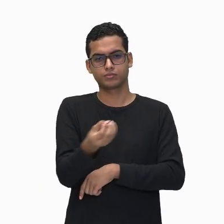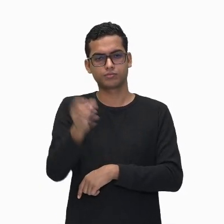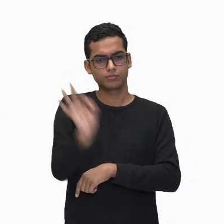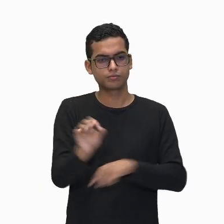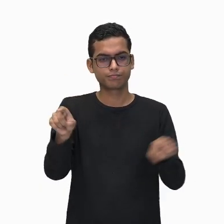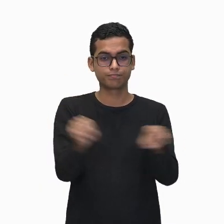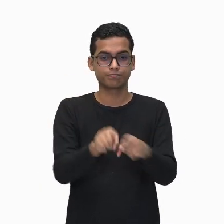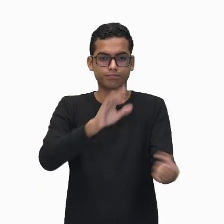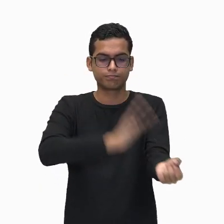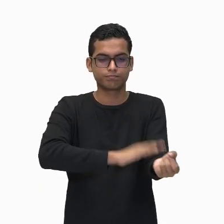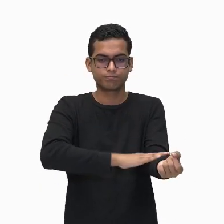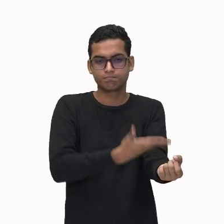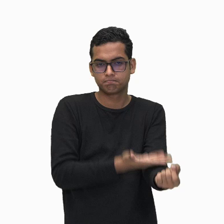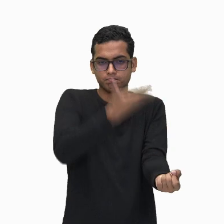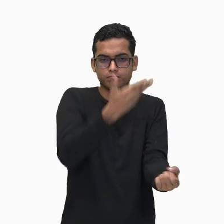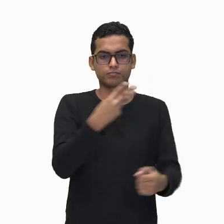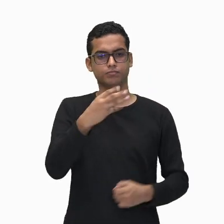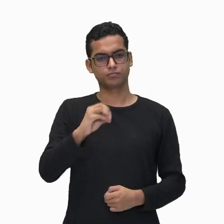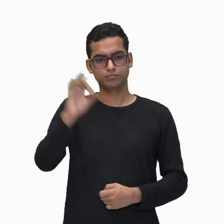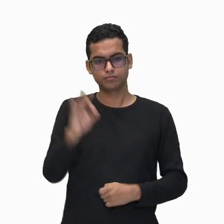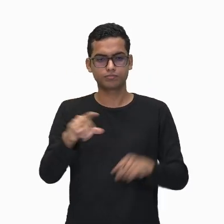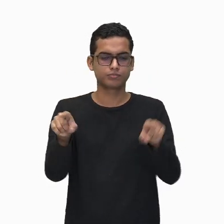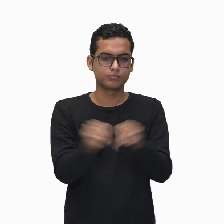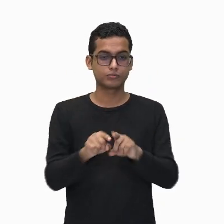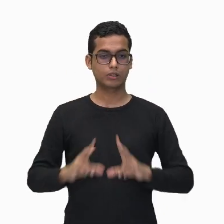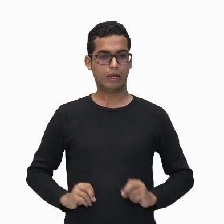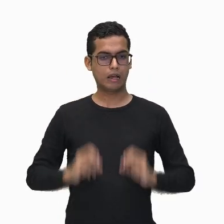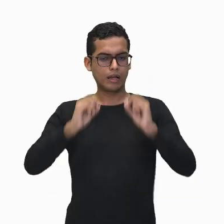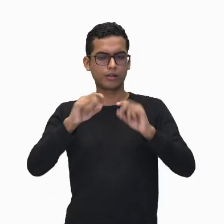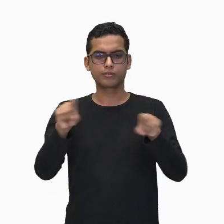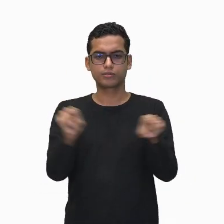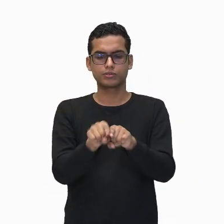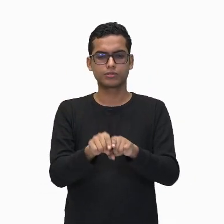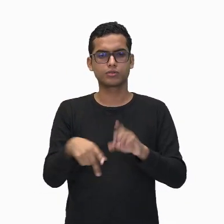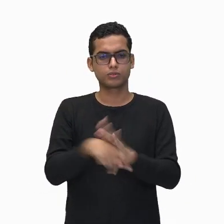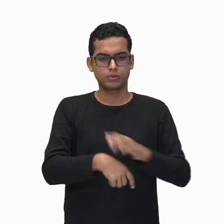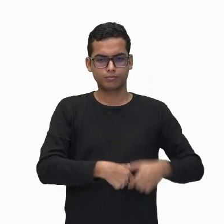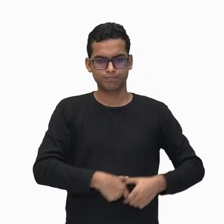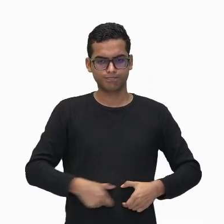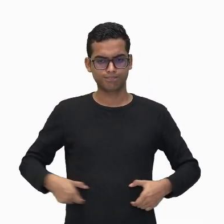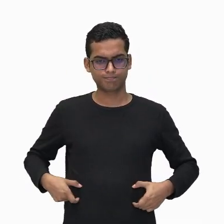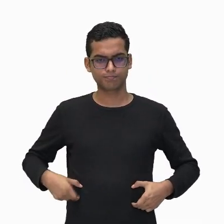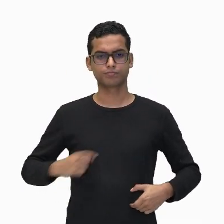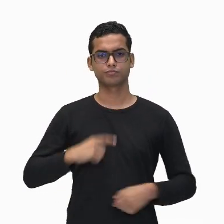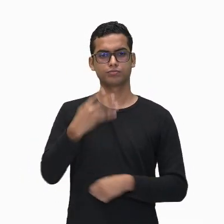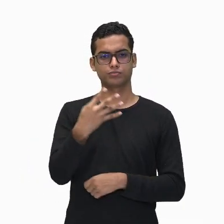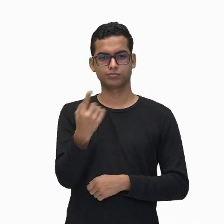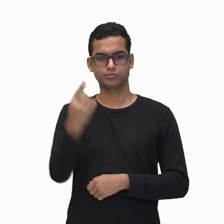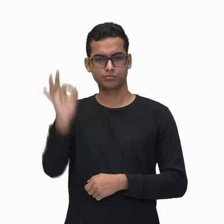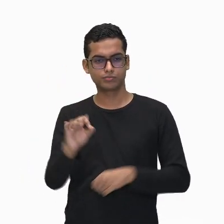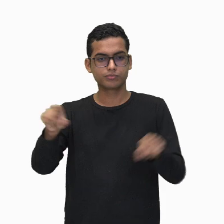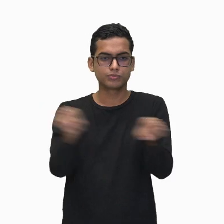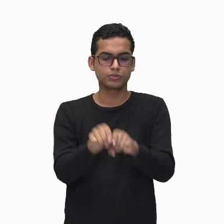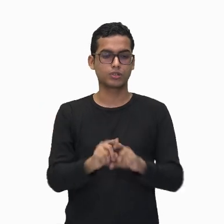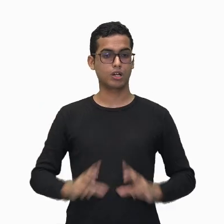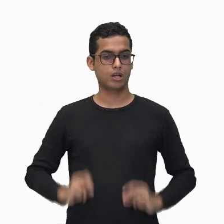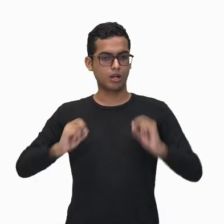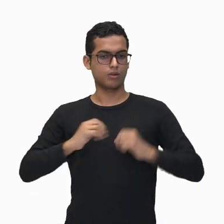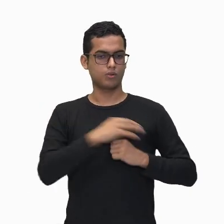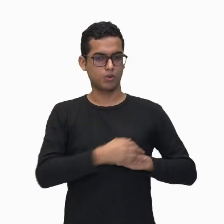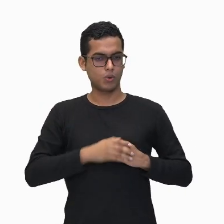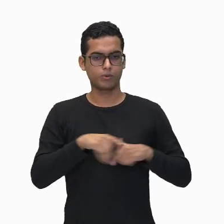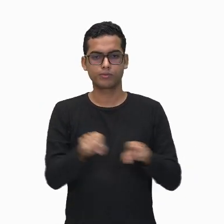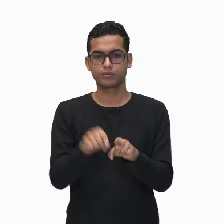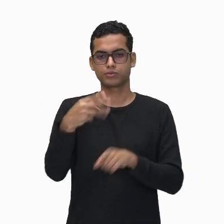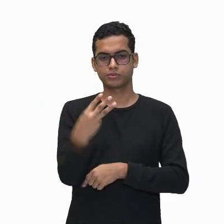30%, câncer de colo em 41%, câncer de mama em 31%, diabetes do tipo 2